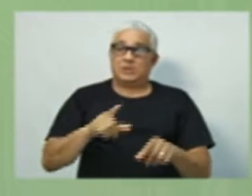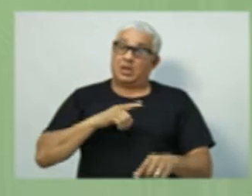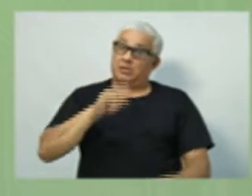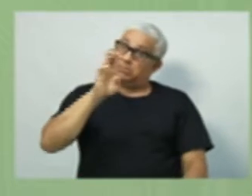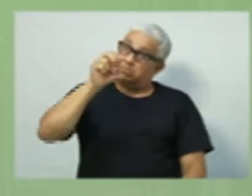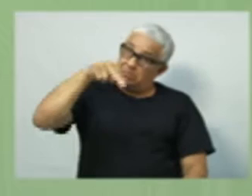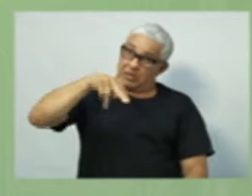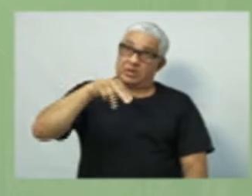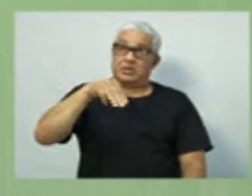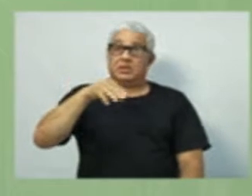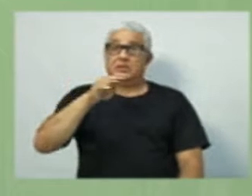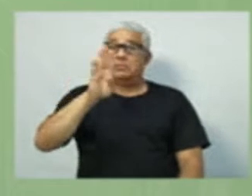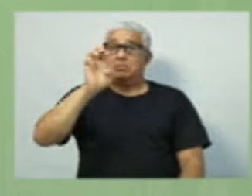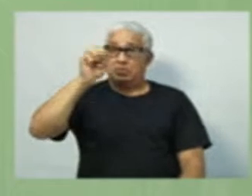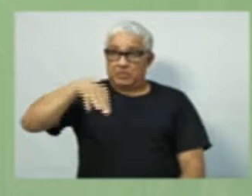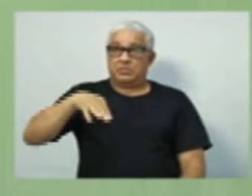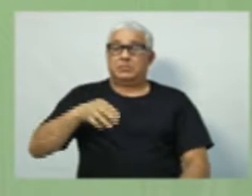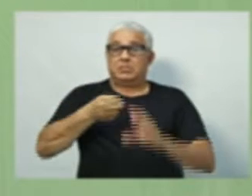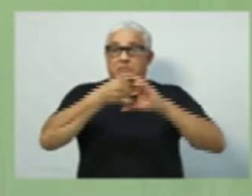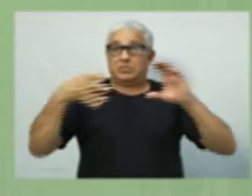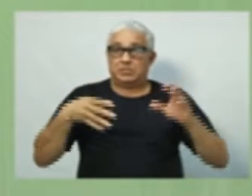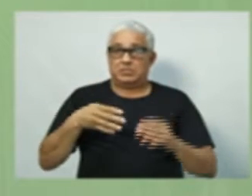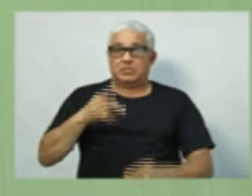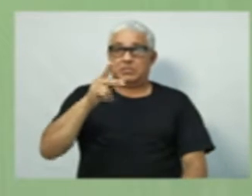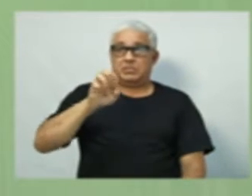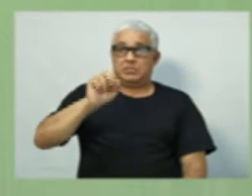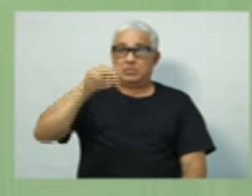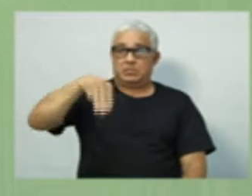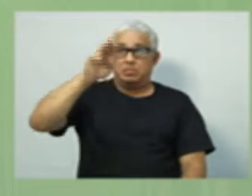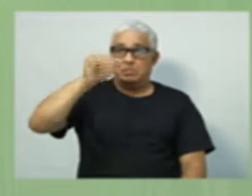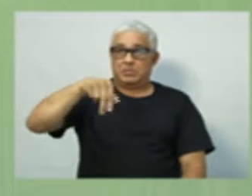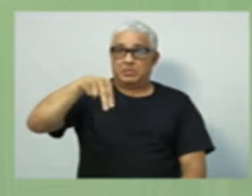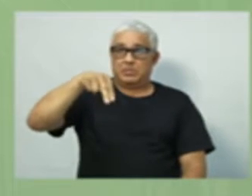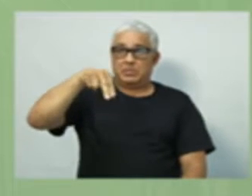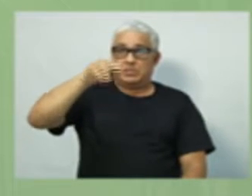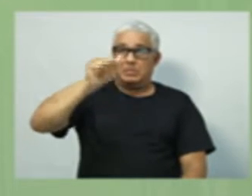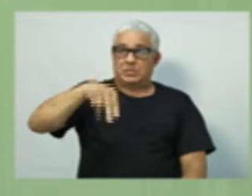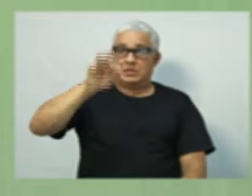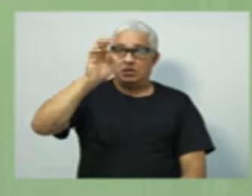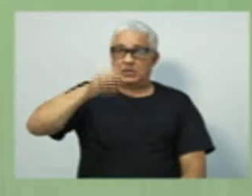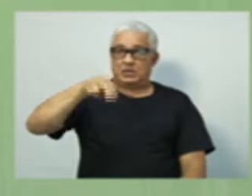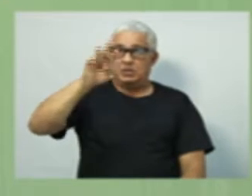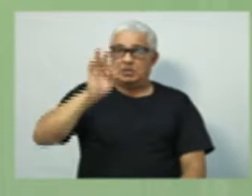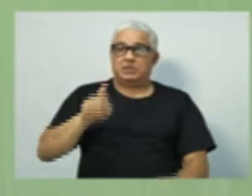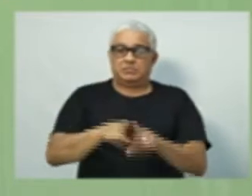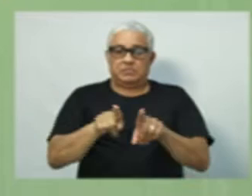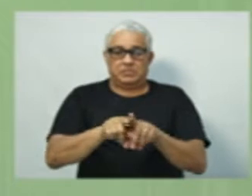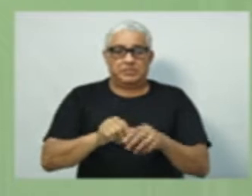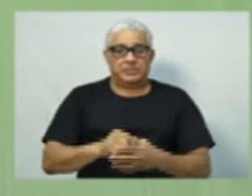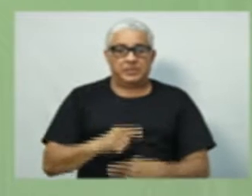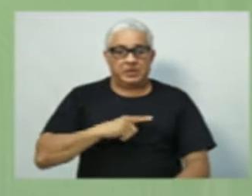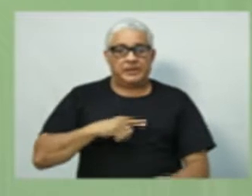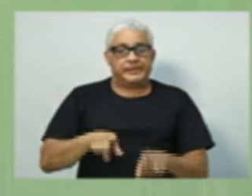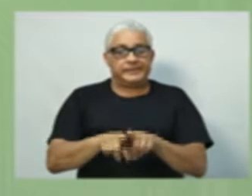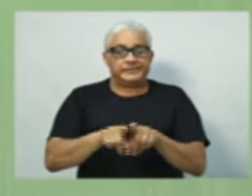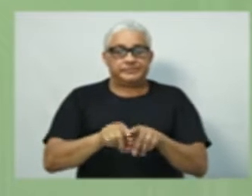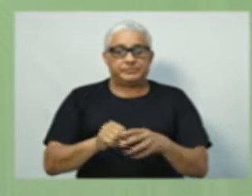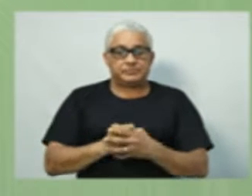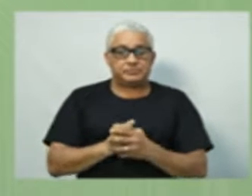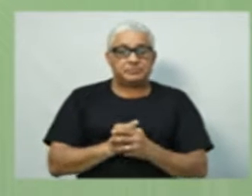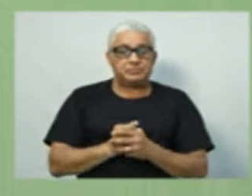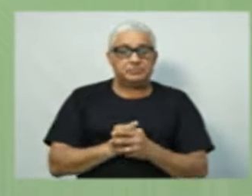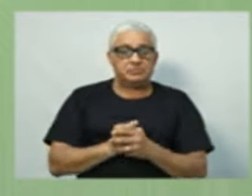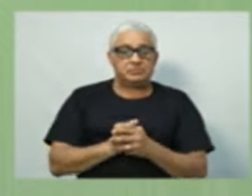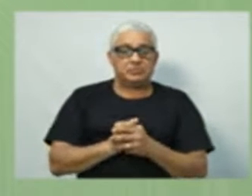permanentes agora o inter e chivas são bens não corpóreos destinados aos autos operações